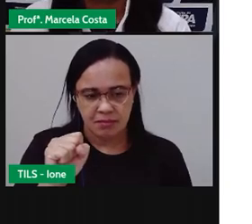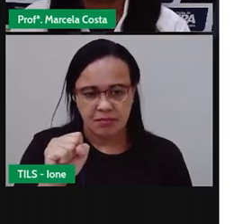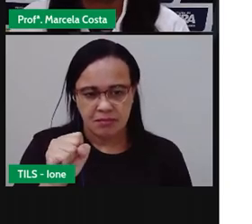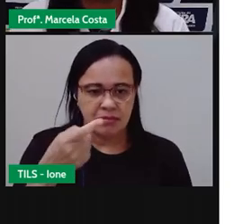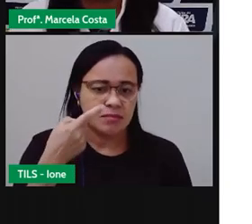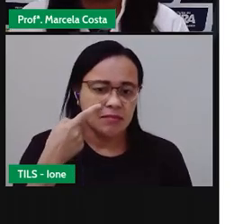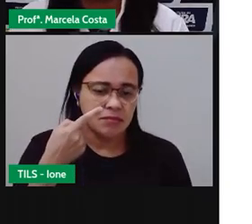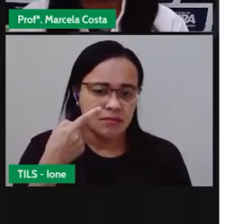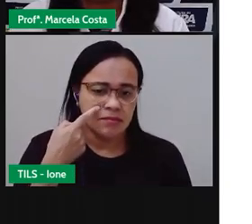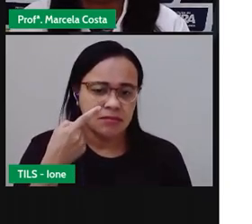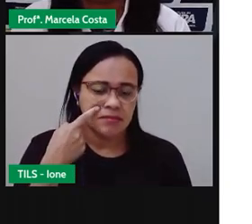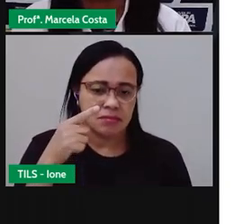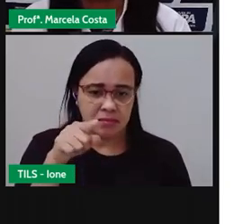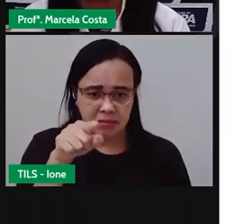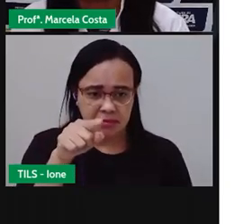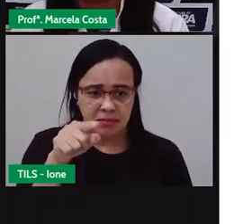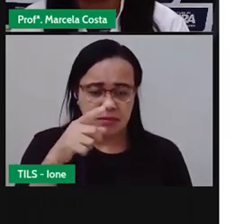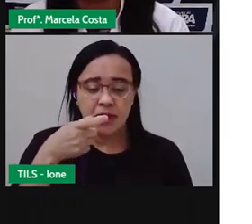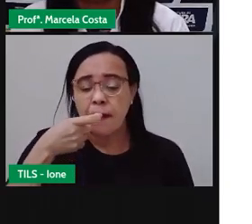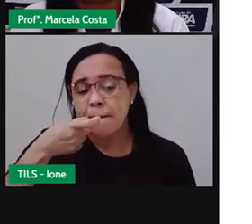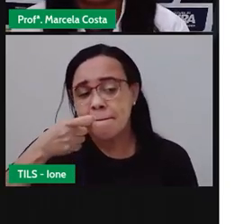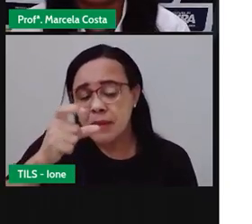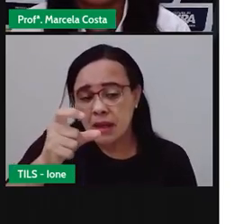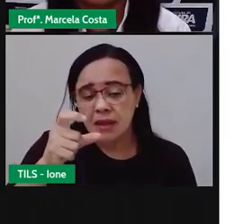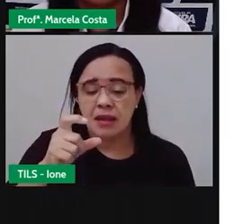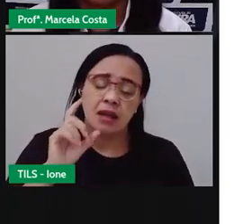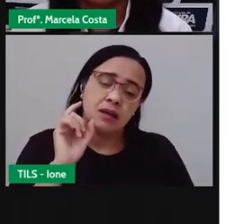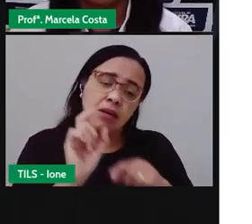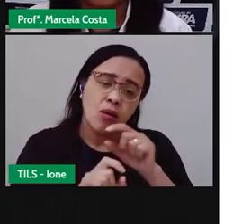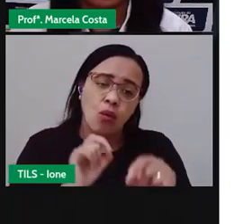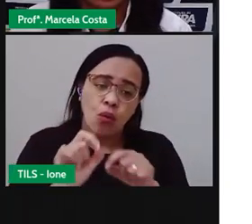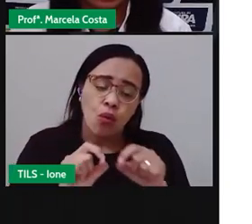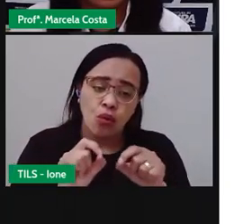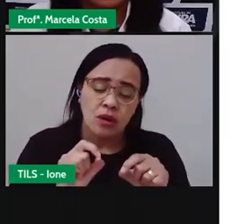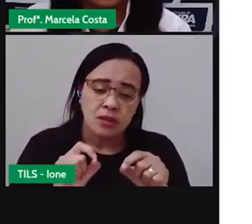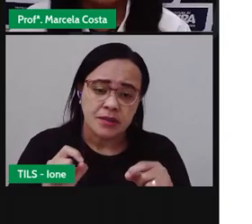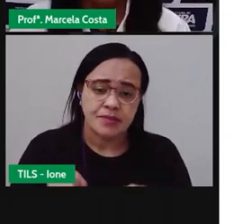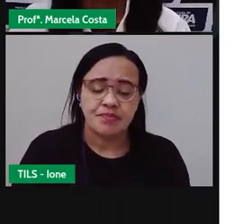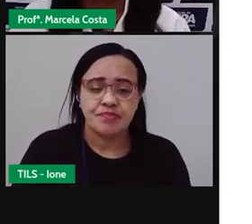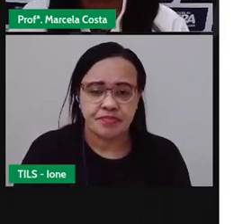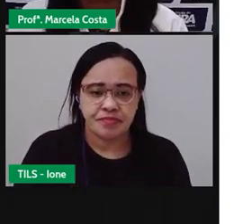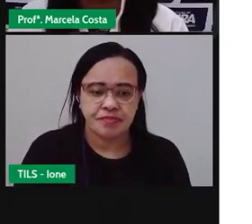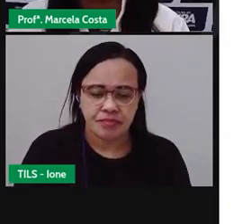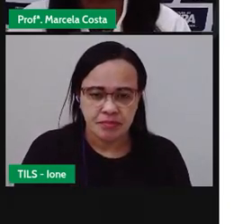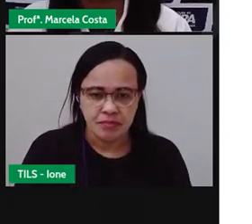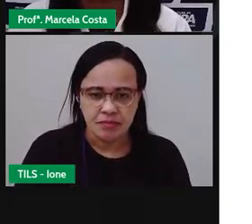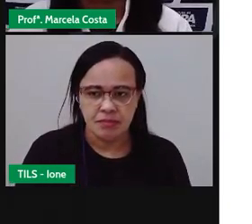Olha, nessa palavra a gente vai ver aí a sílaba